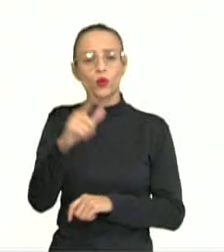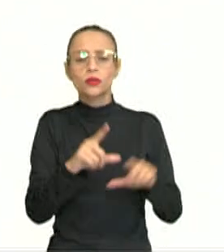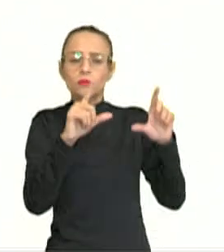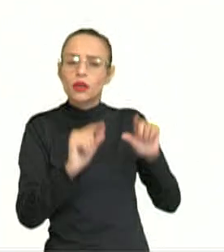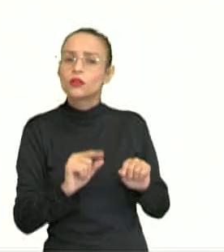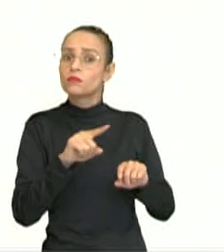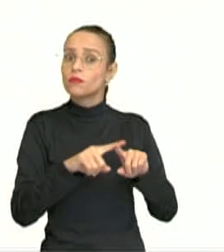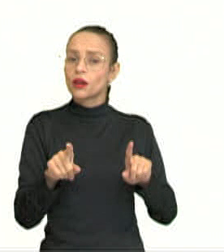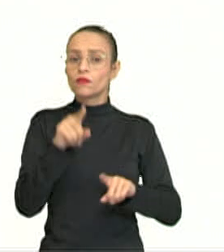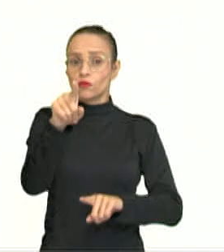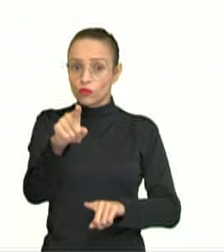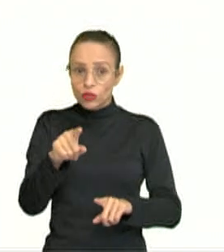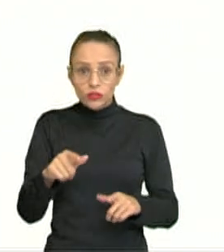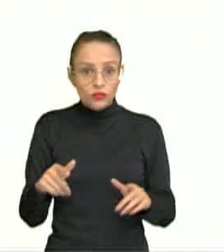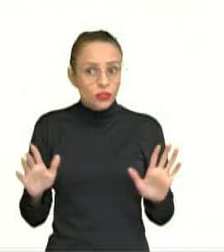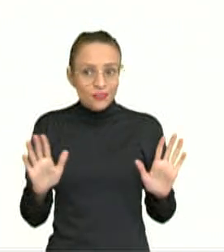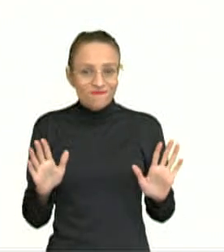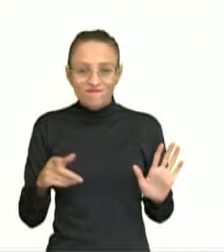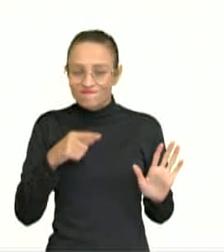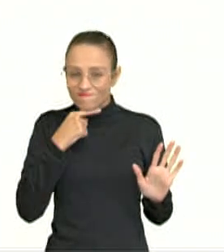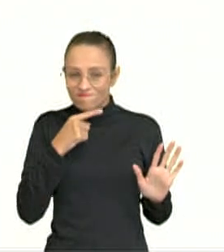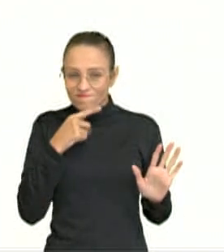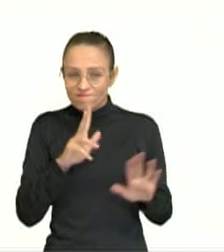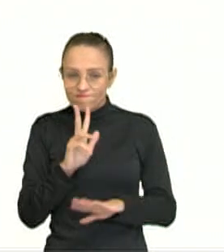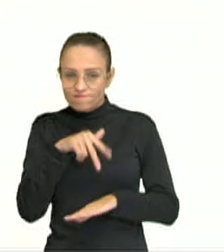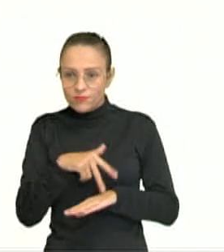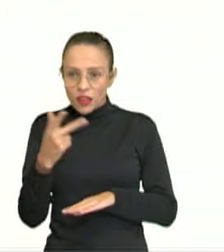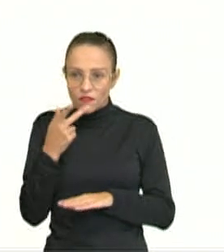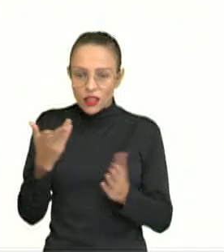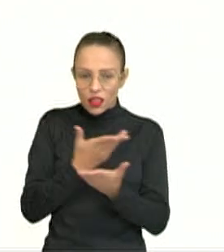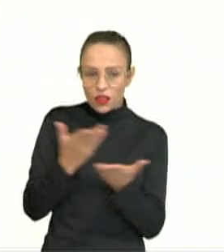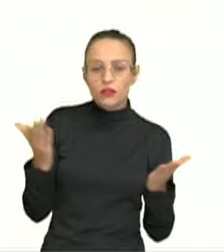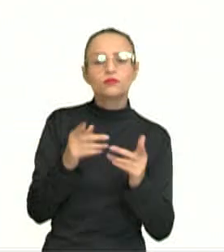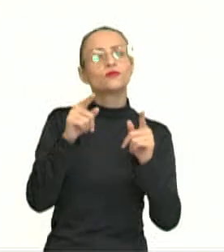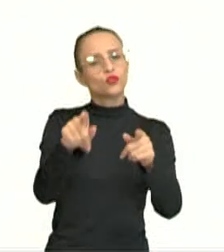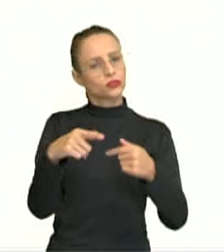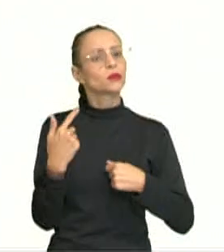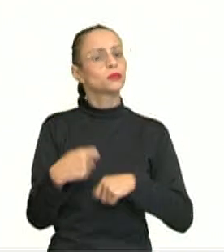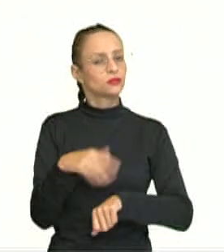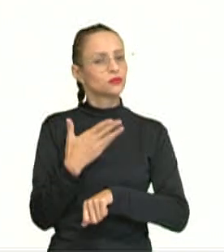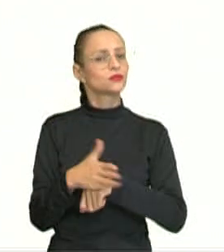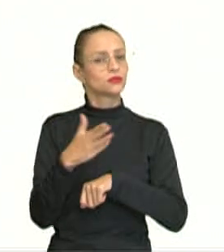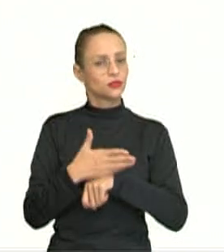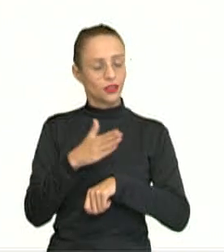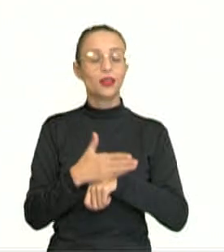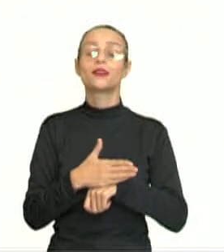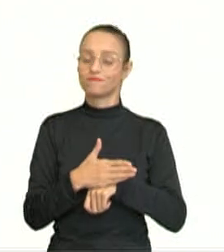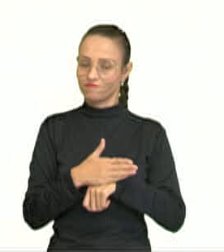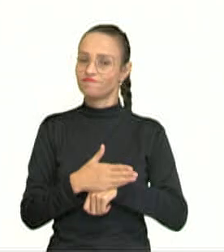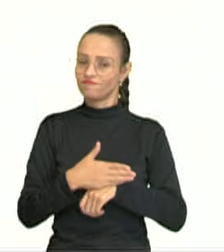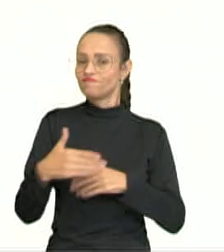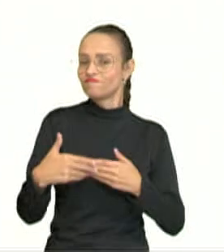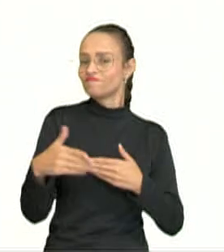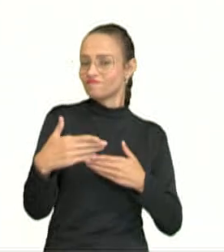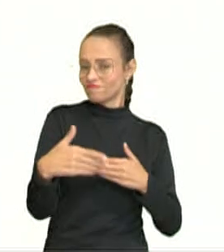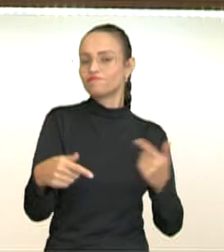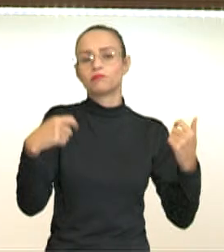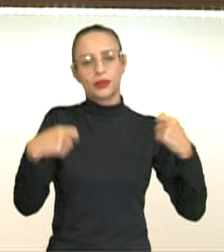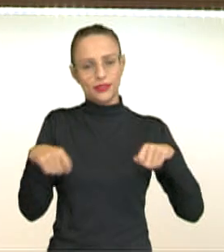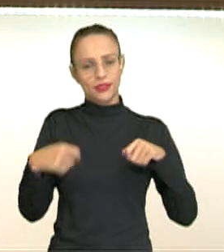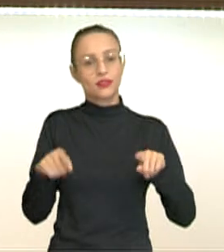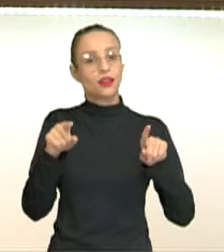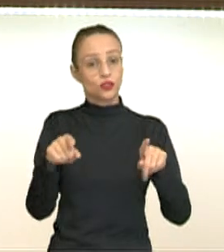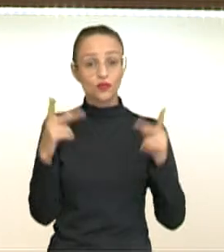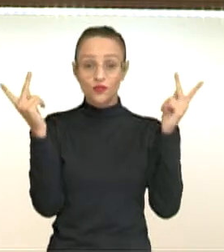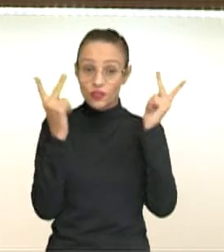Mas, se você é uma pessoa que não tem facilidade de falar em público, eu digo que você deve treinar, porque você vai precisar disso na sua vida.